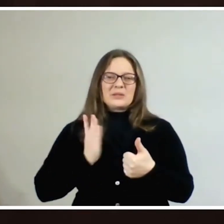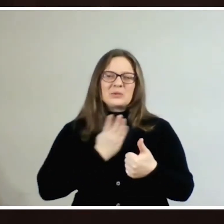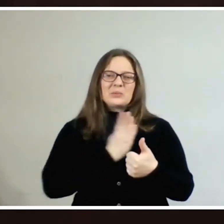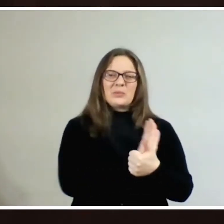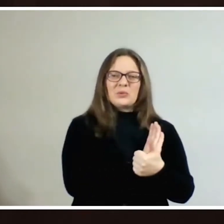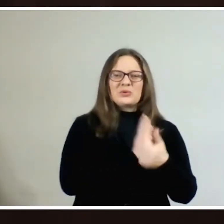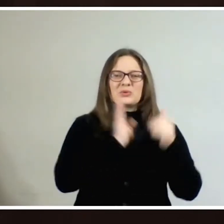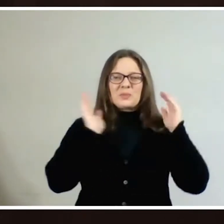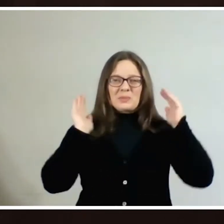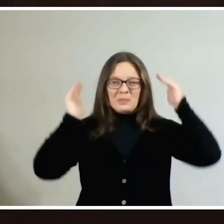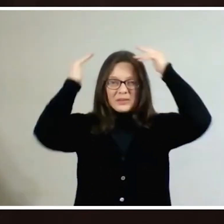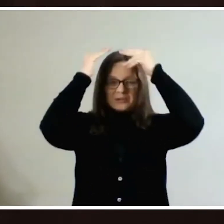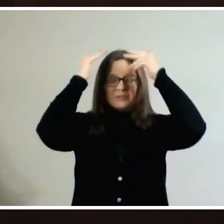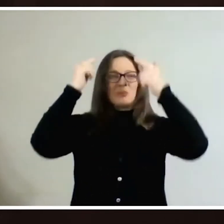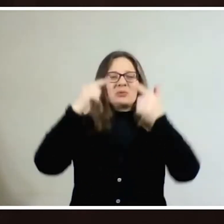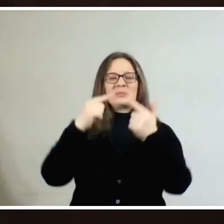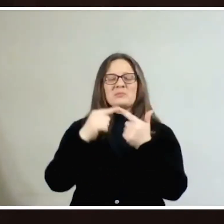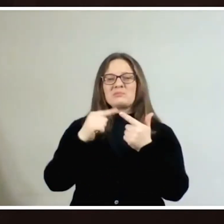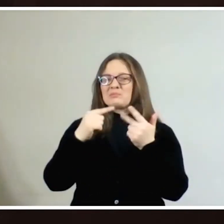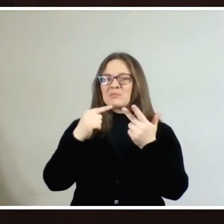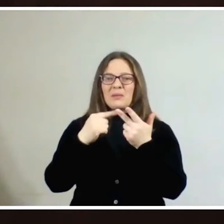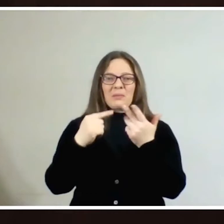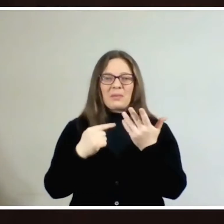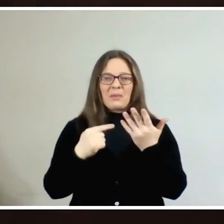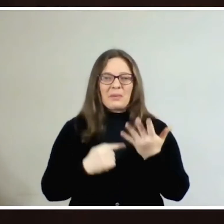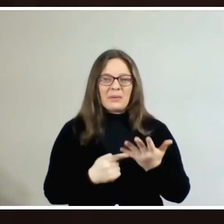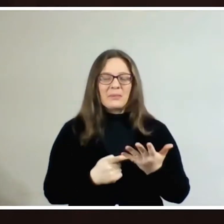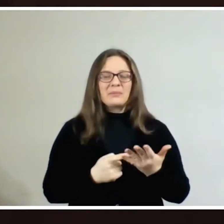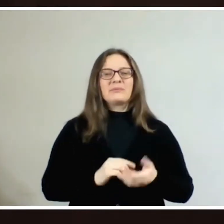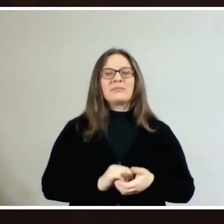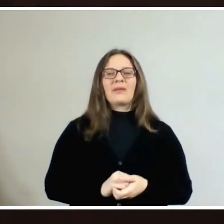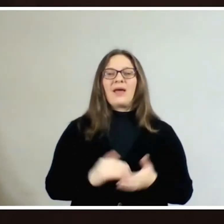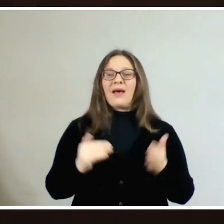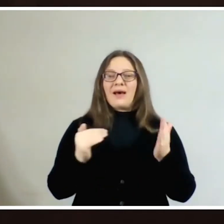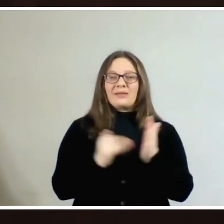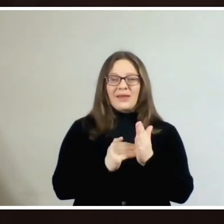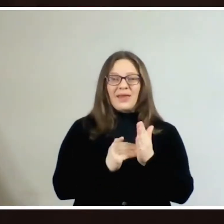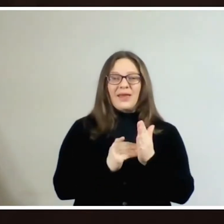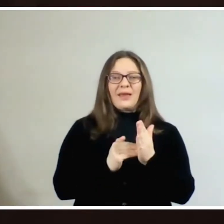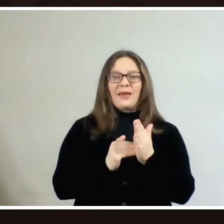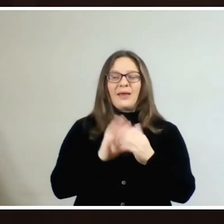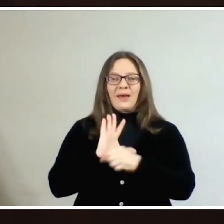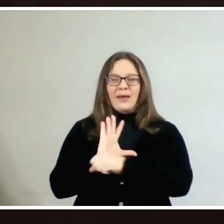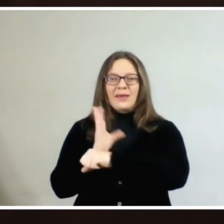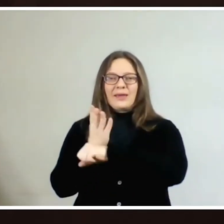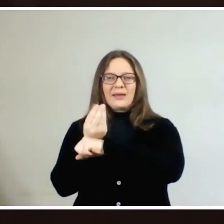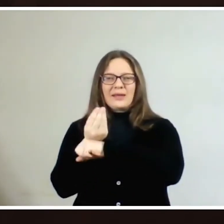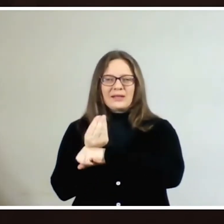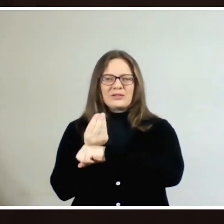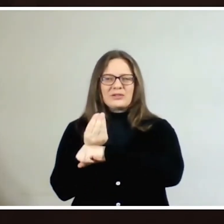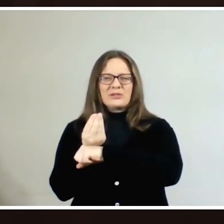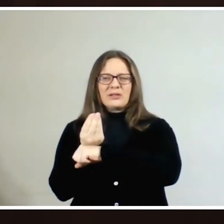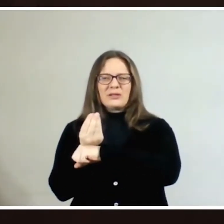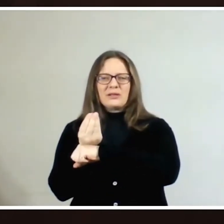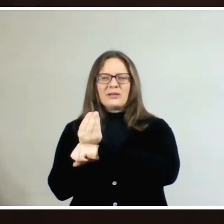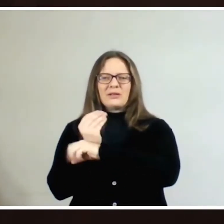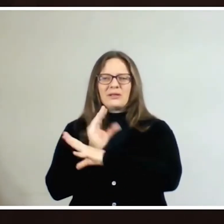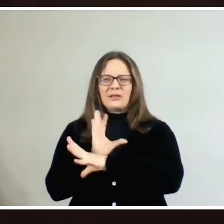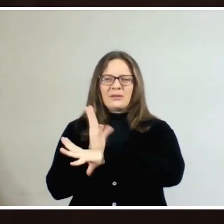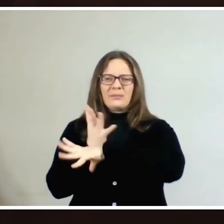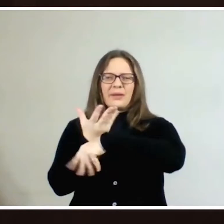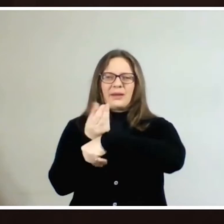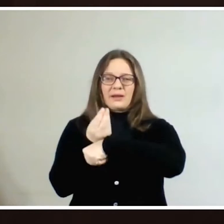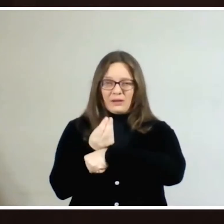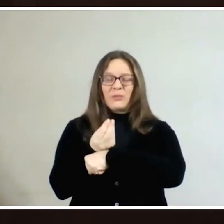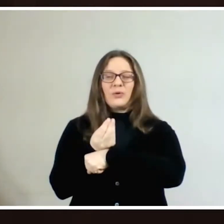por diante, tal. Isso até Pérgamo, a igreja em Pérgamo. E quando chegou a igreja em Pérgamo,